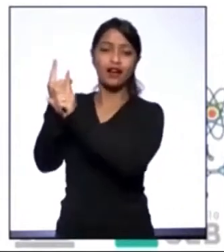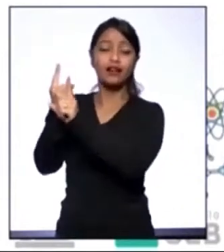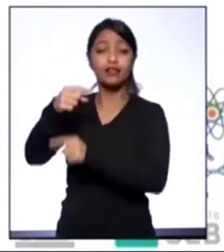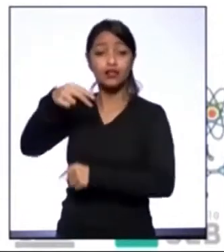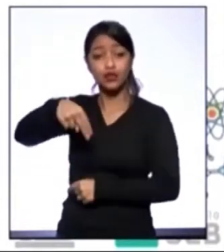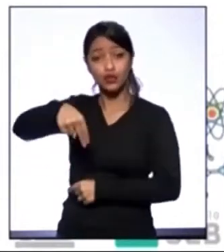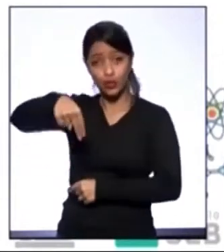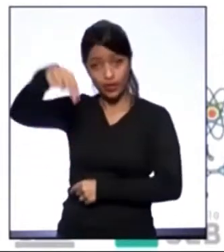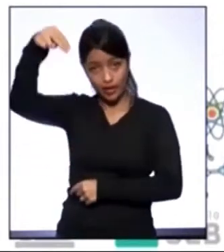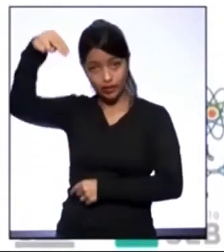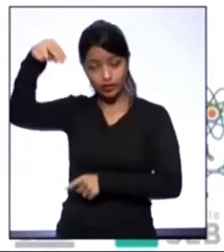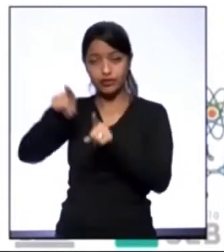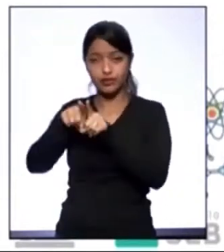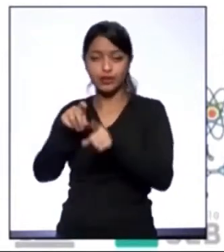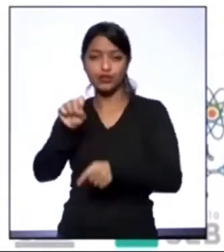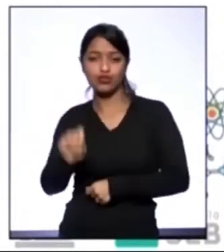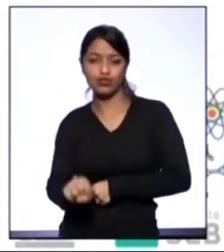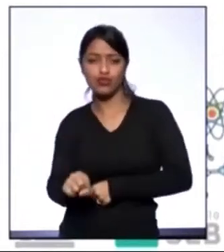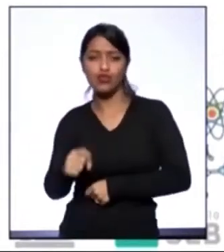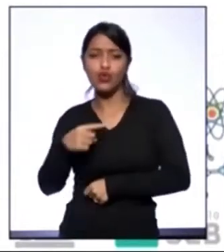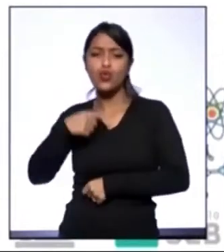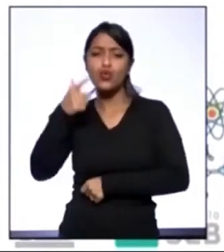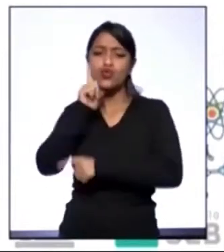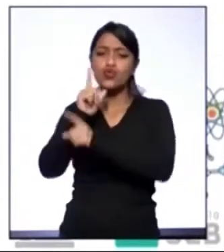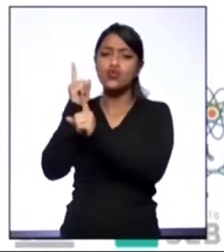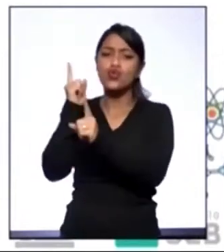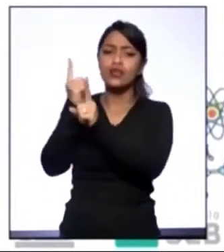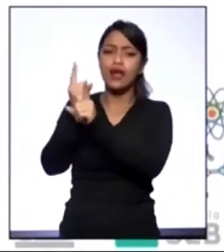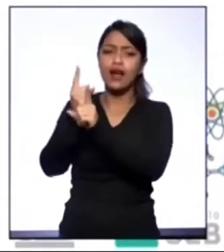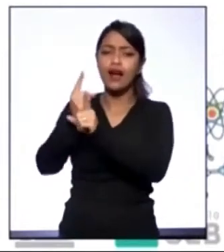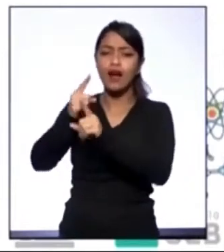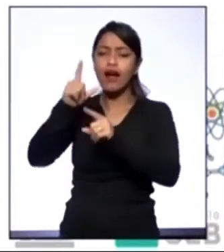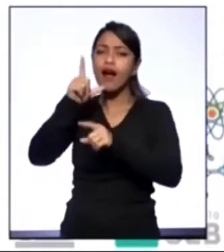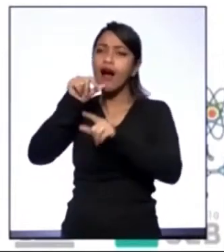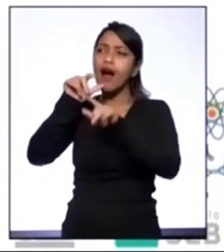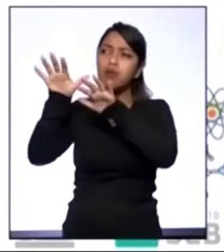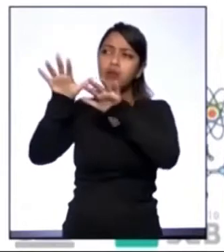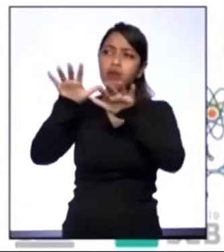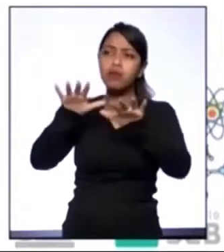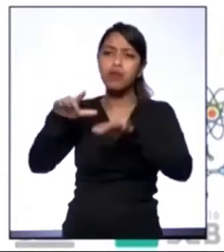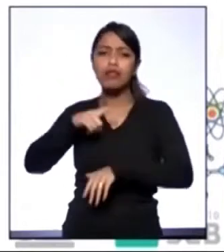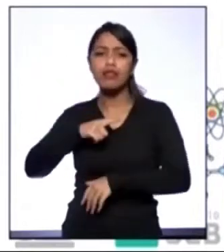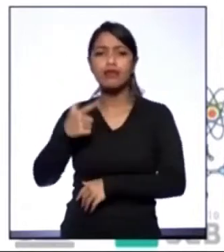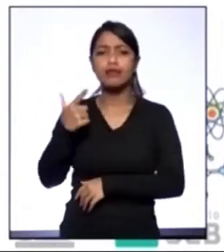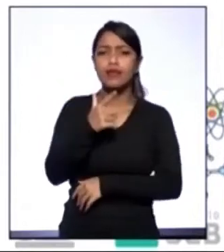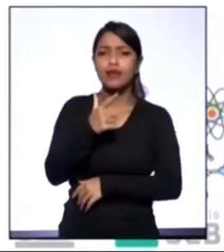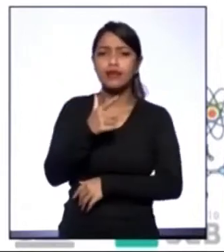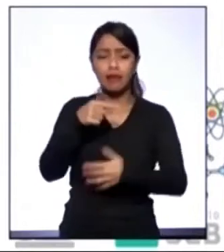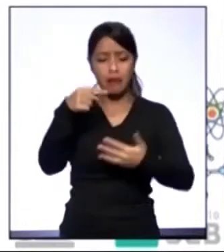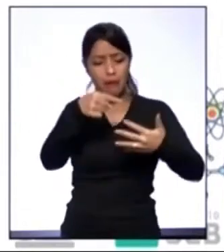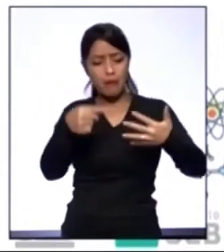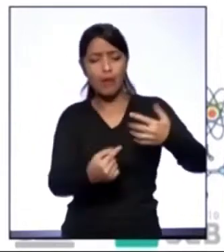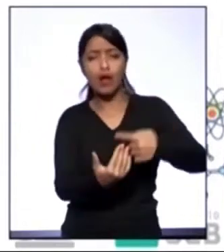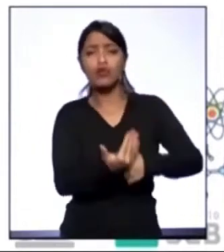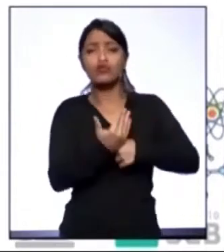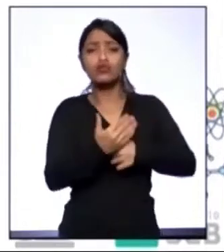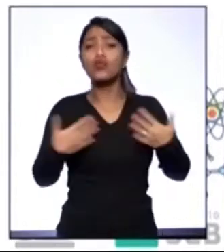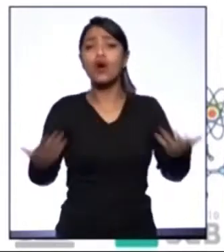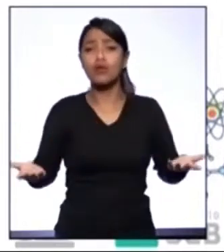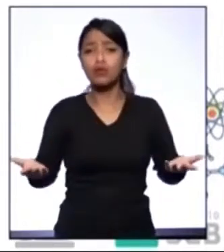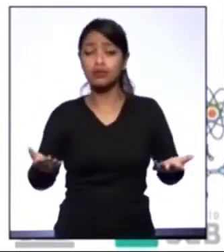Sul? Aqui, galera, eu quero chamar a atenção. Nós estamos, né, a data diz 28 de agosto